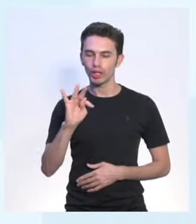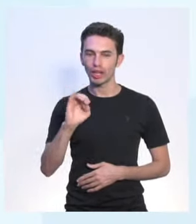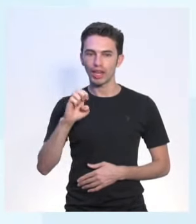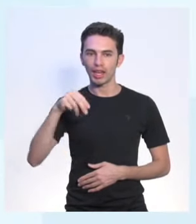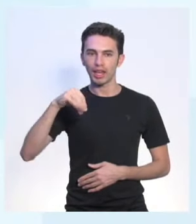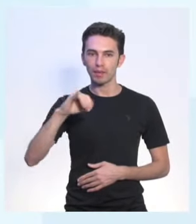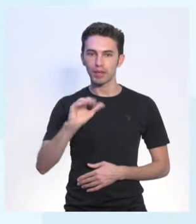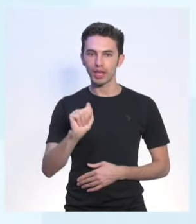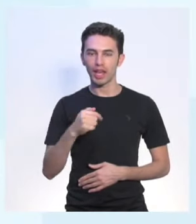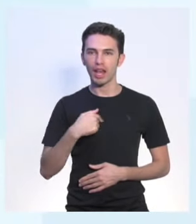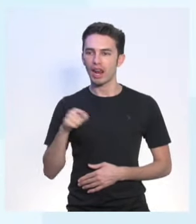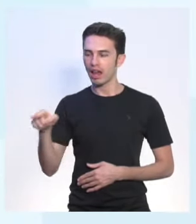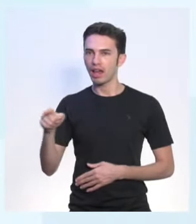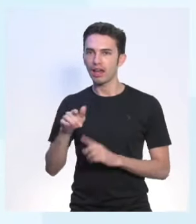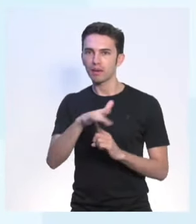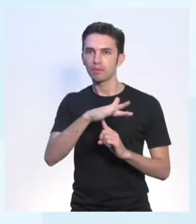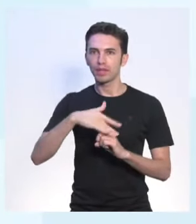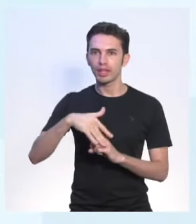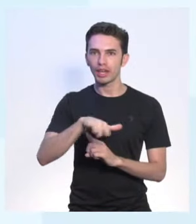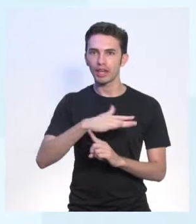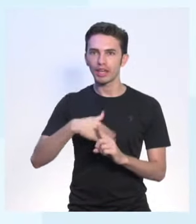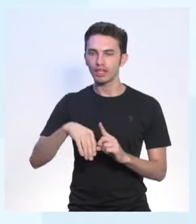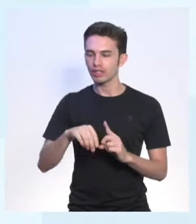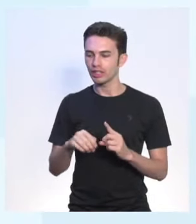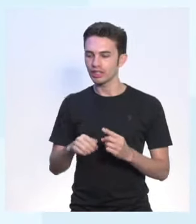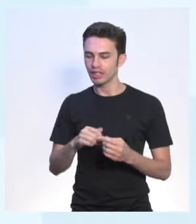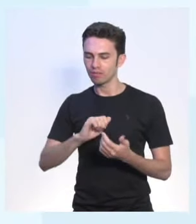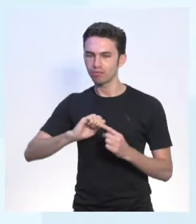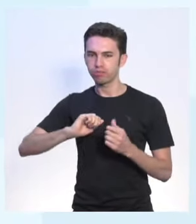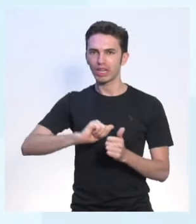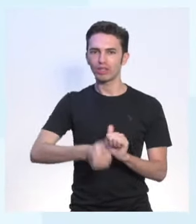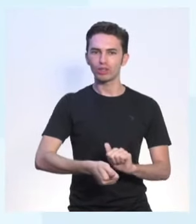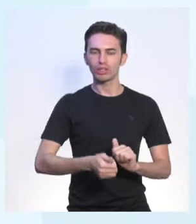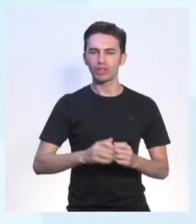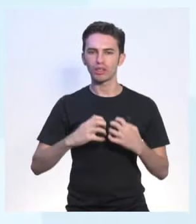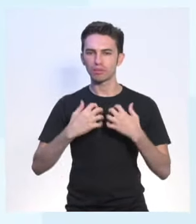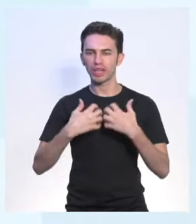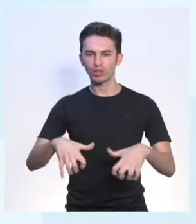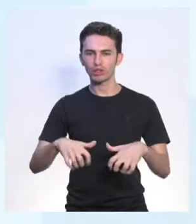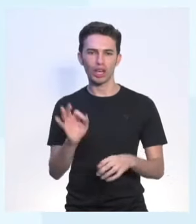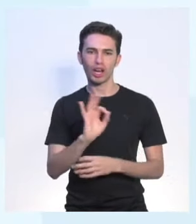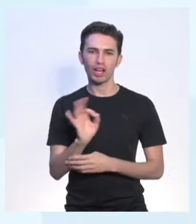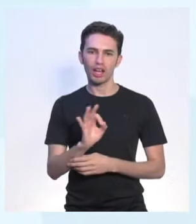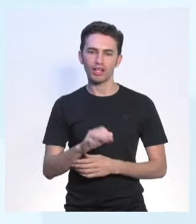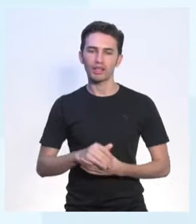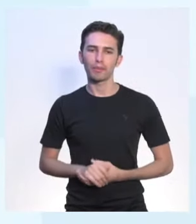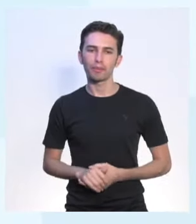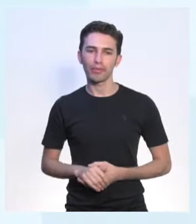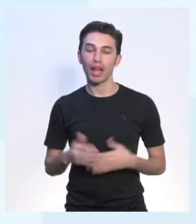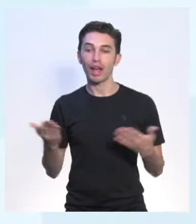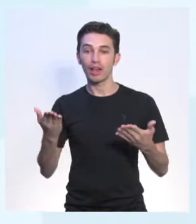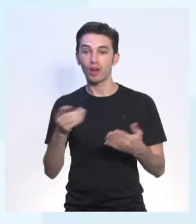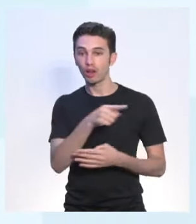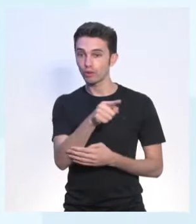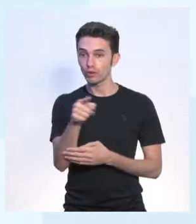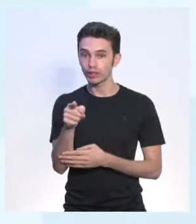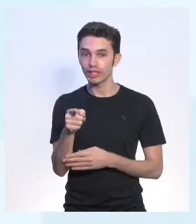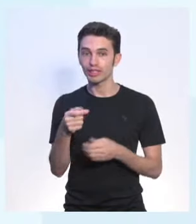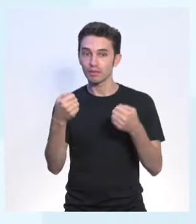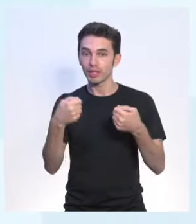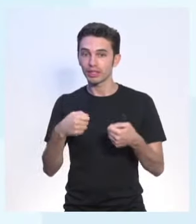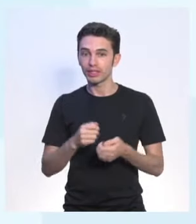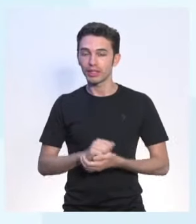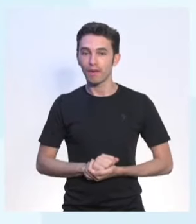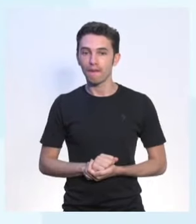o meio ambiente. Então vocês vão escrever agora duas sentenças no chat para falar de solar energy and wind energy. Quais